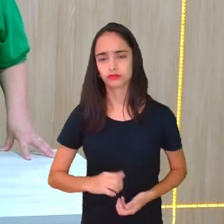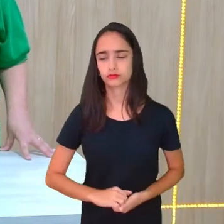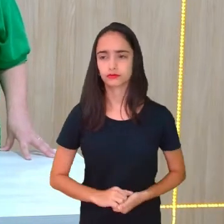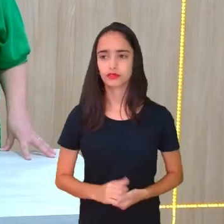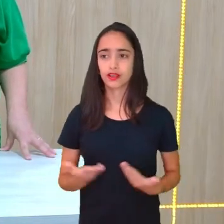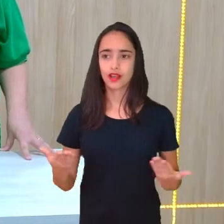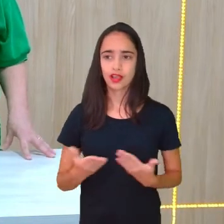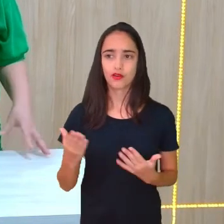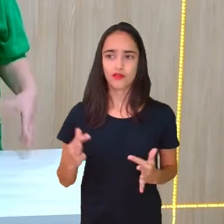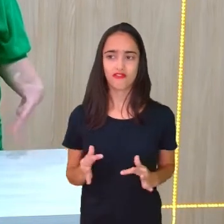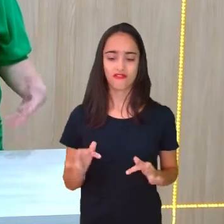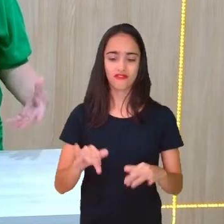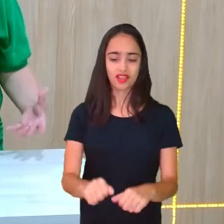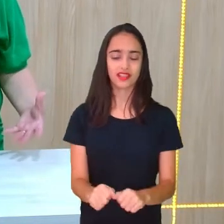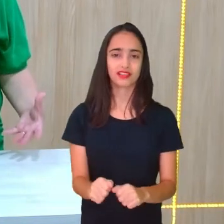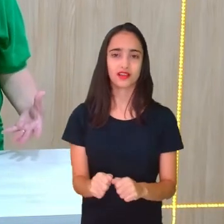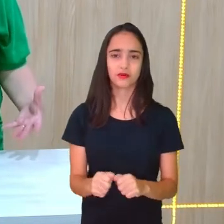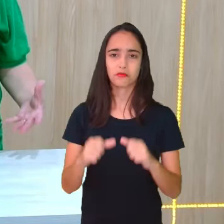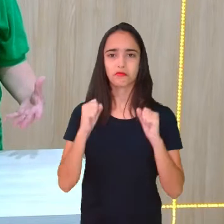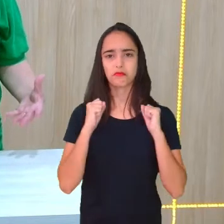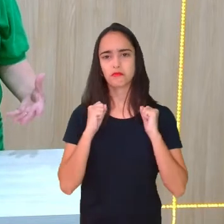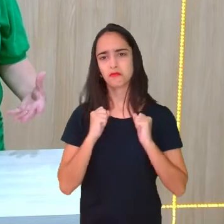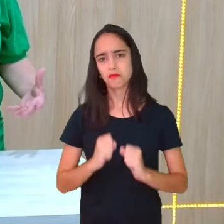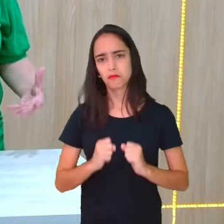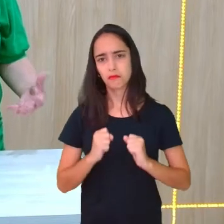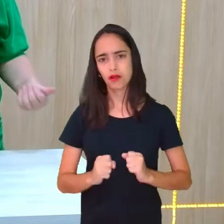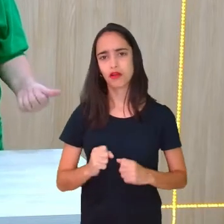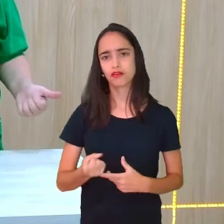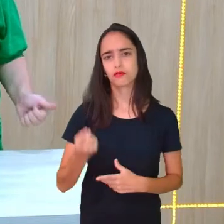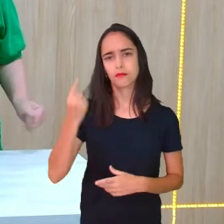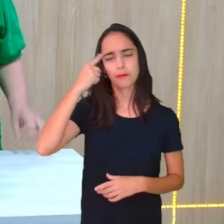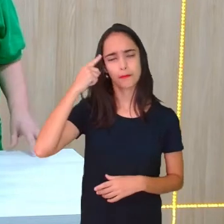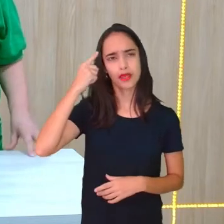vermelha. Qual a chance